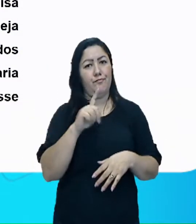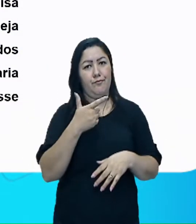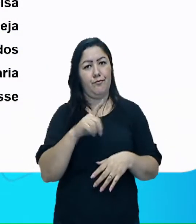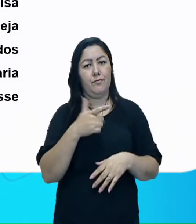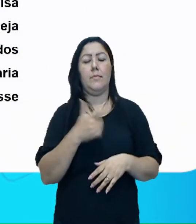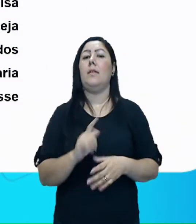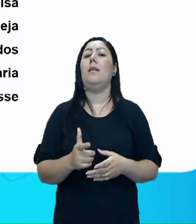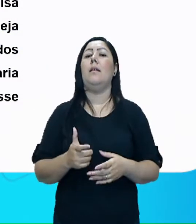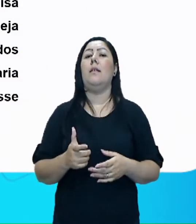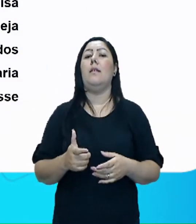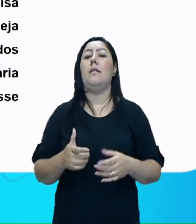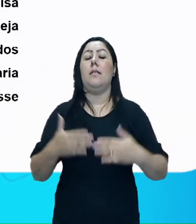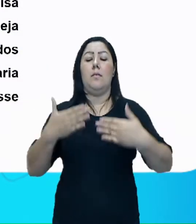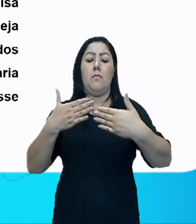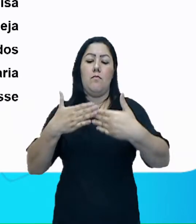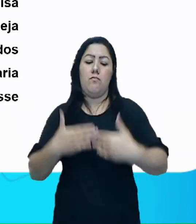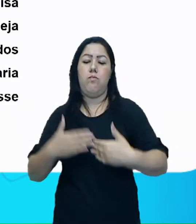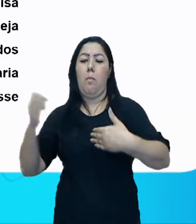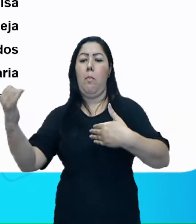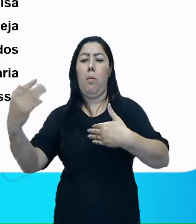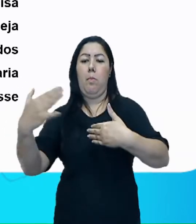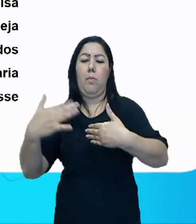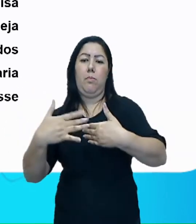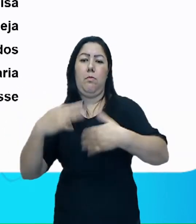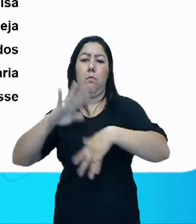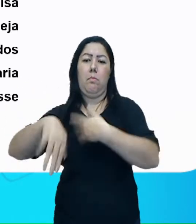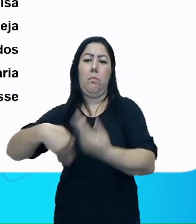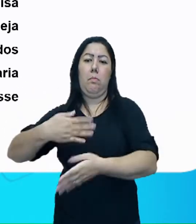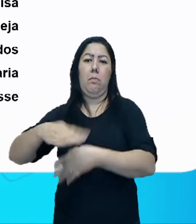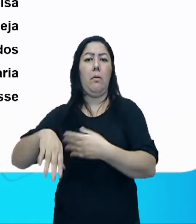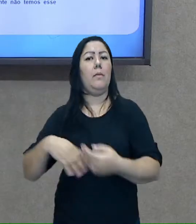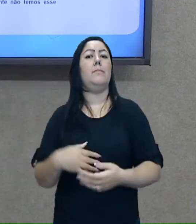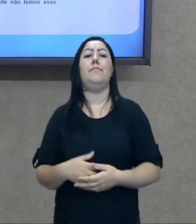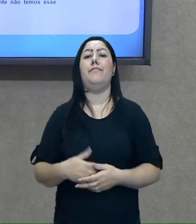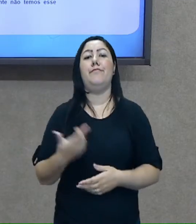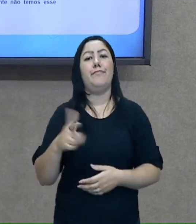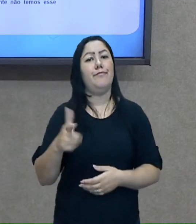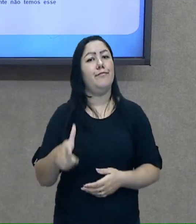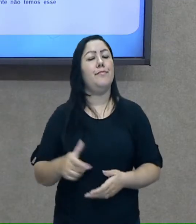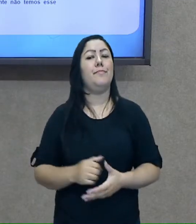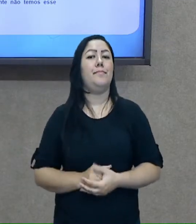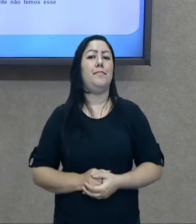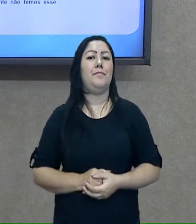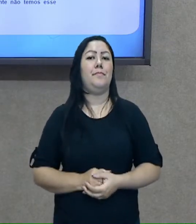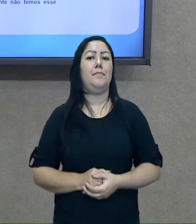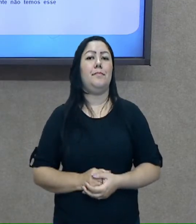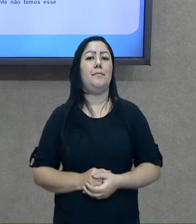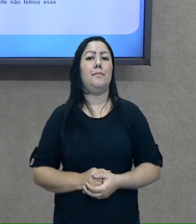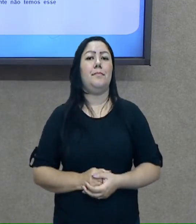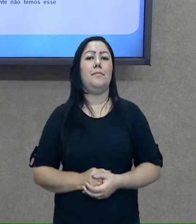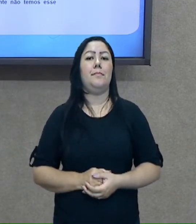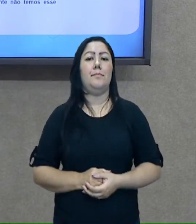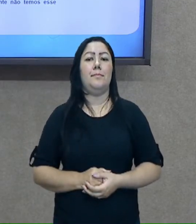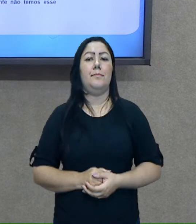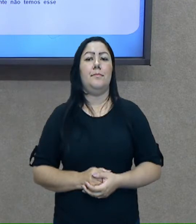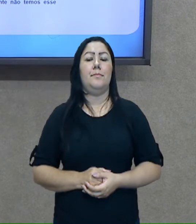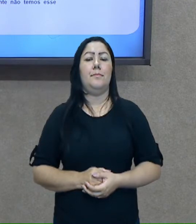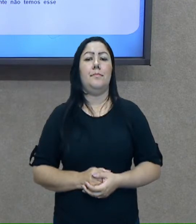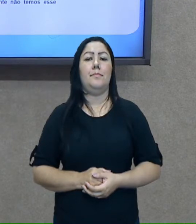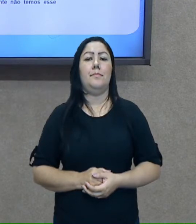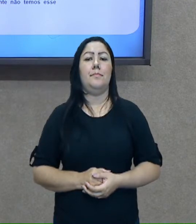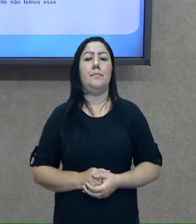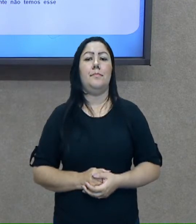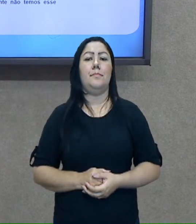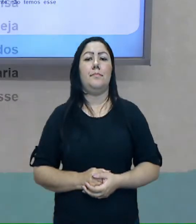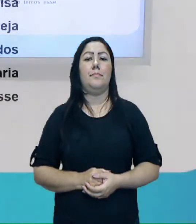há hordas aguardando nas nossas fronteiras. Esta é a ideia do autor que ele apresenta sobre o